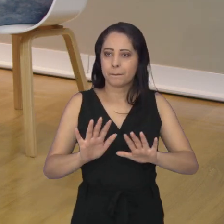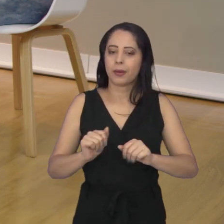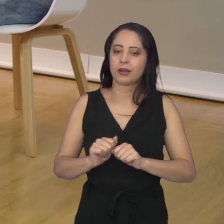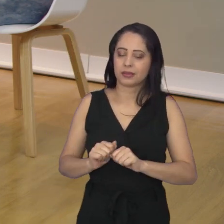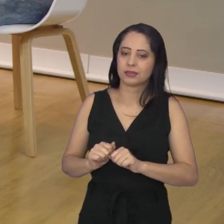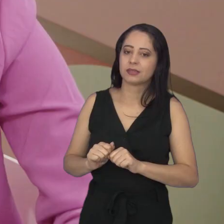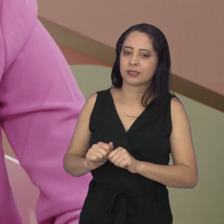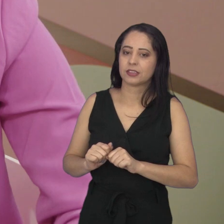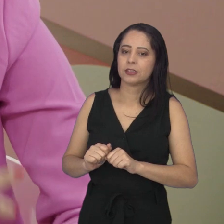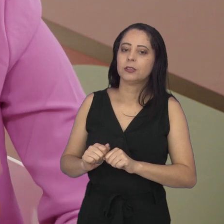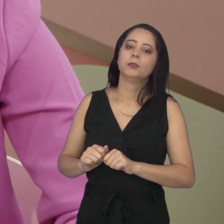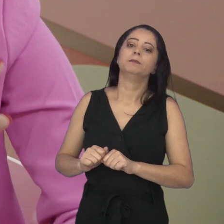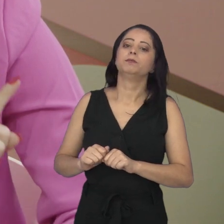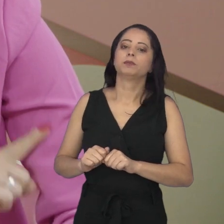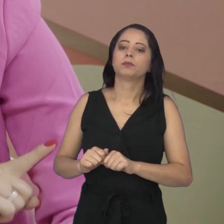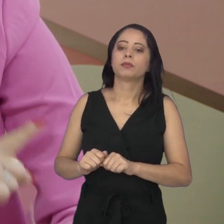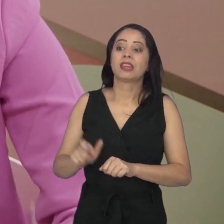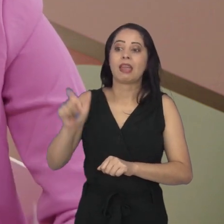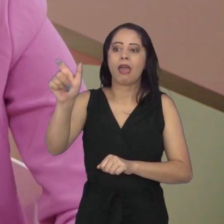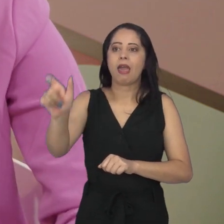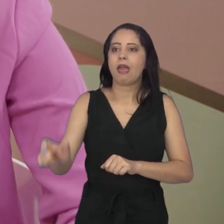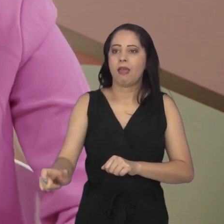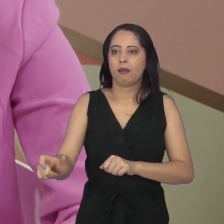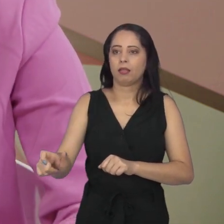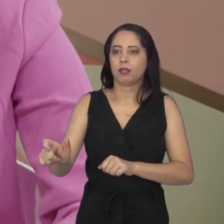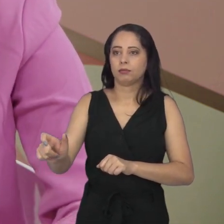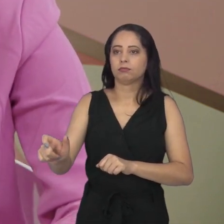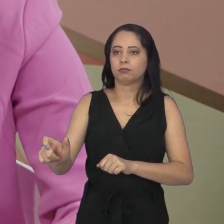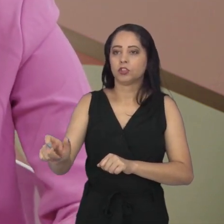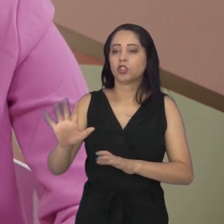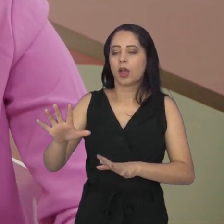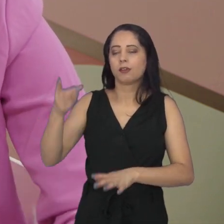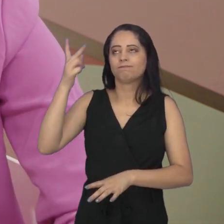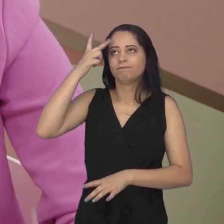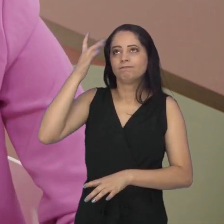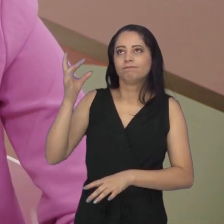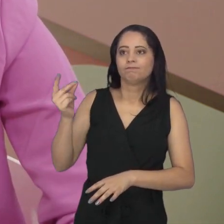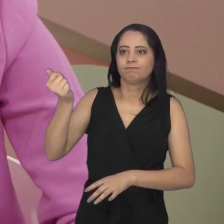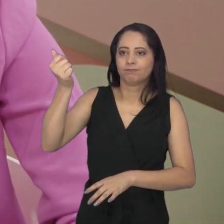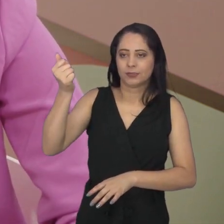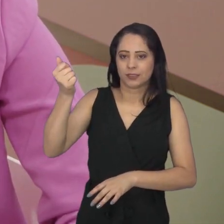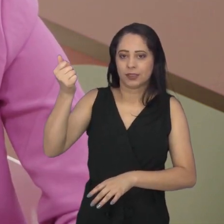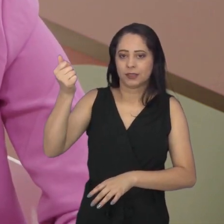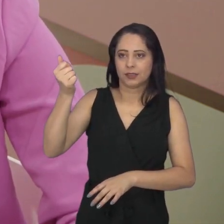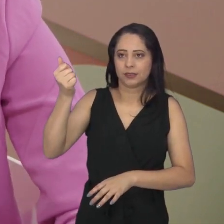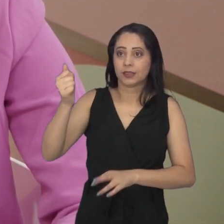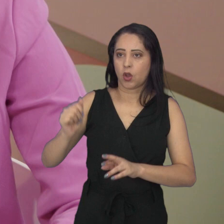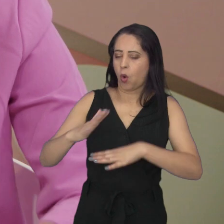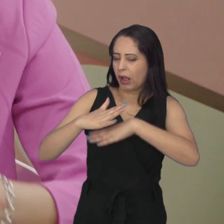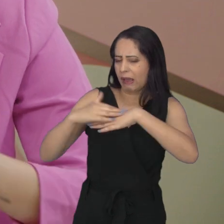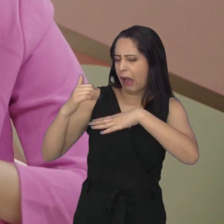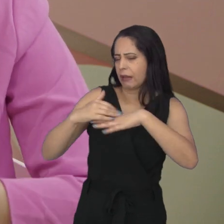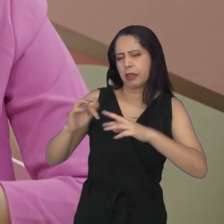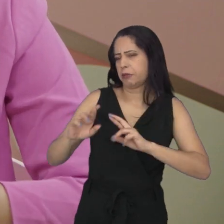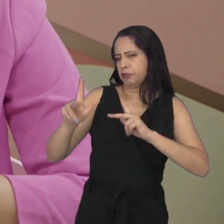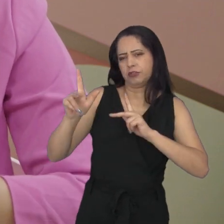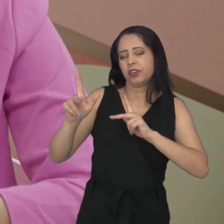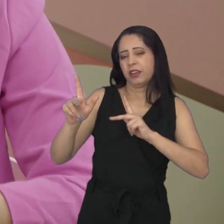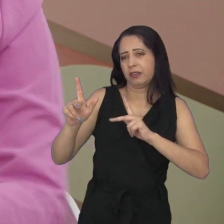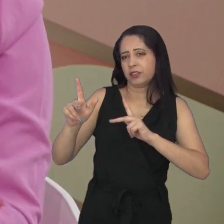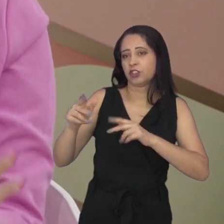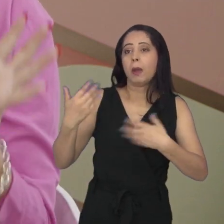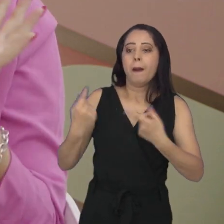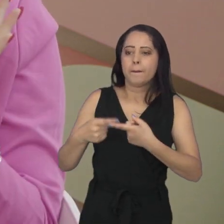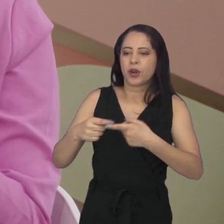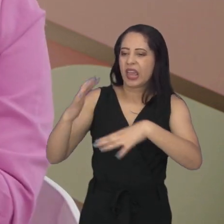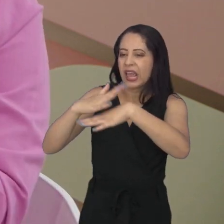isso pela Mari. Porém, o gatilho da reciprocidade foi ativado por mim intencionalmente. Tá certo? É diferente da gentileza. A gentileza